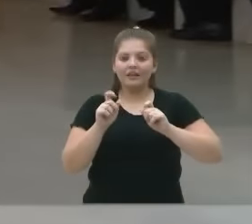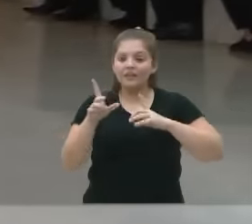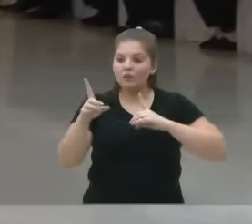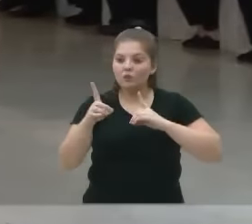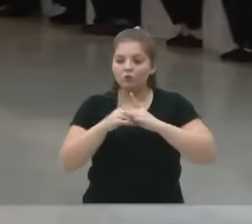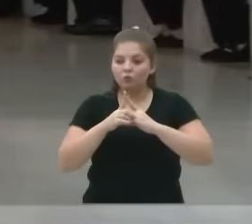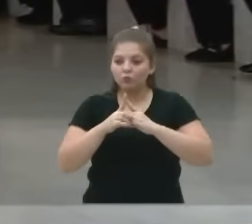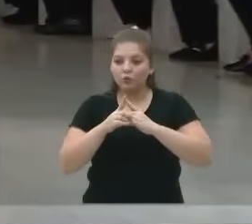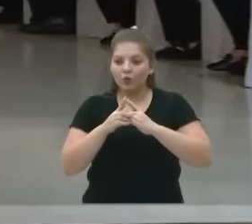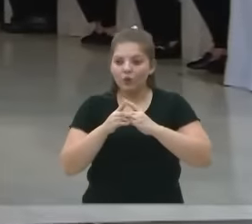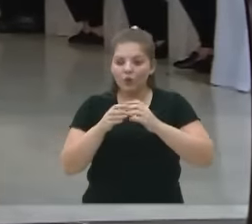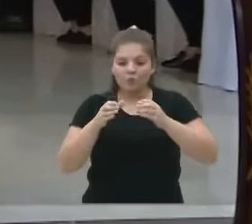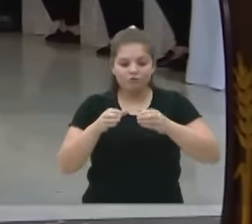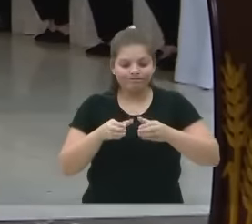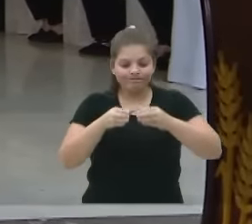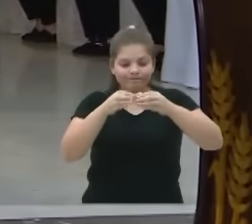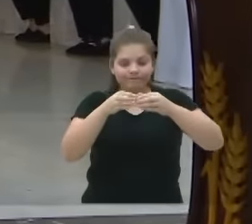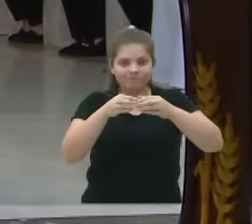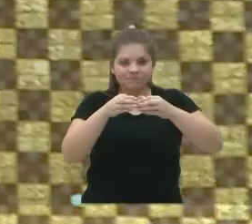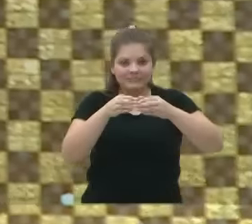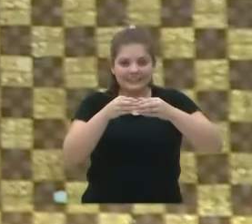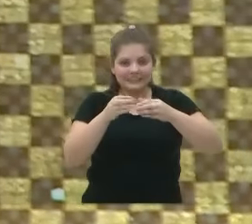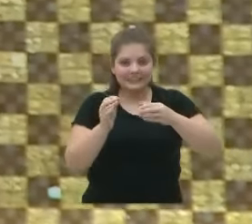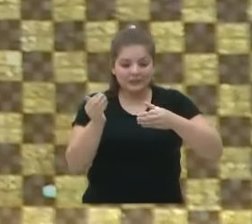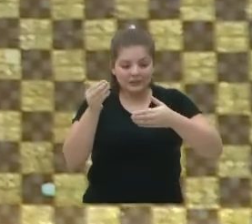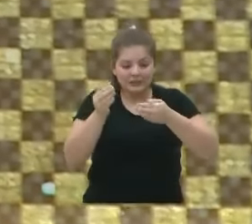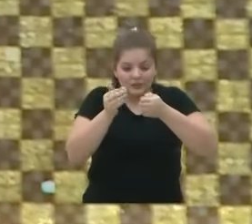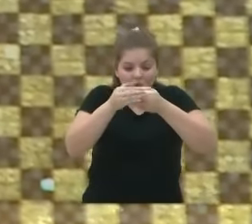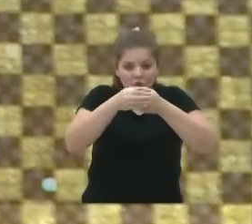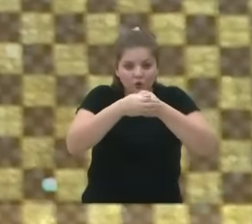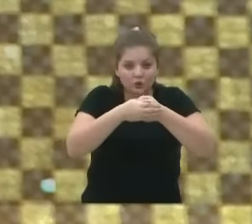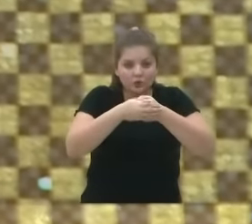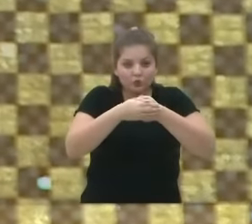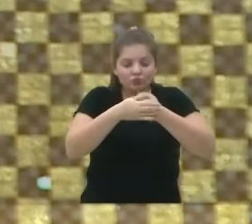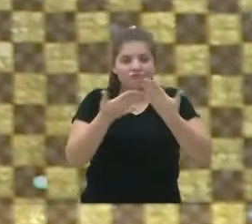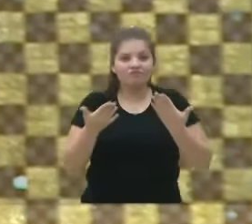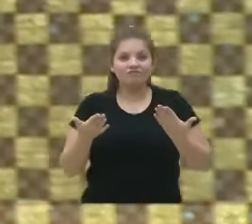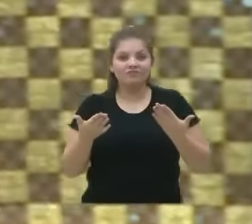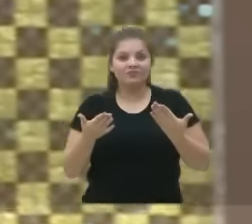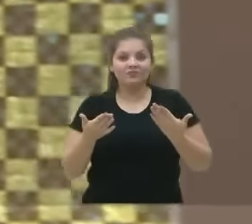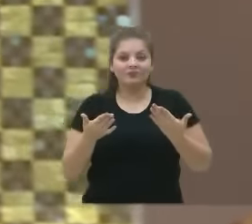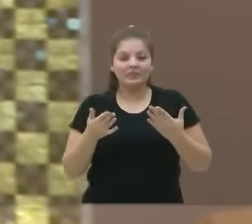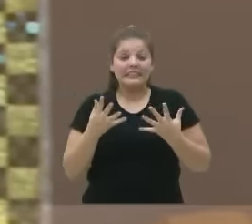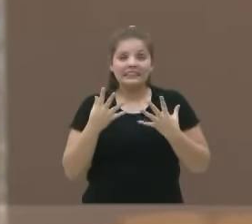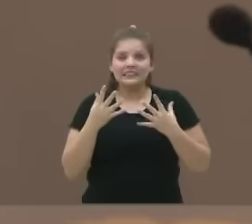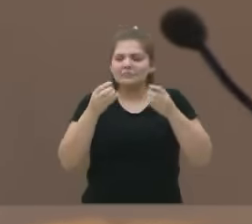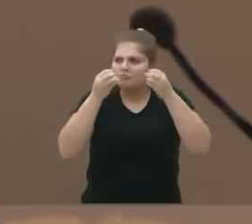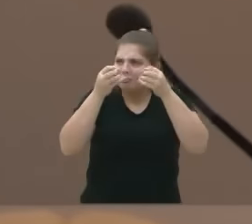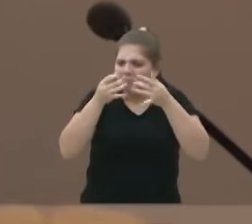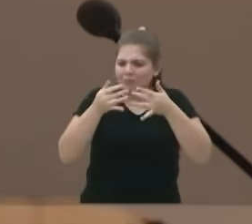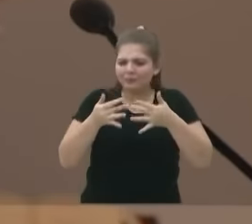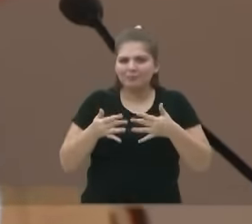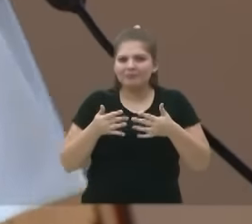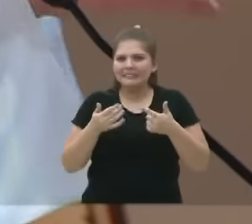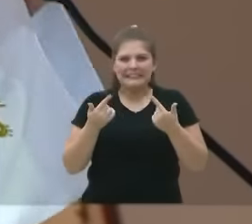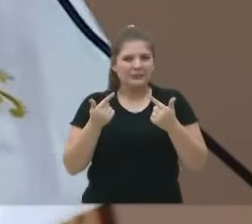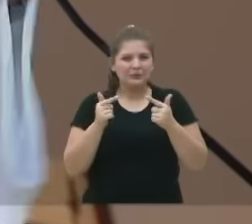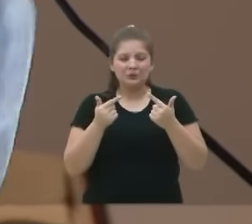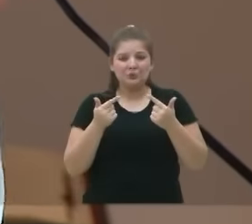um tesouro. É o tesouro escondido no campo. Não dá para explicar. Você vai